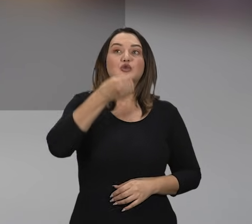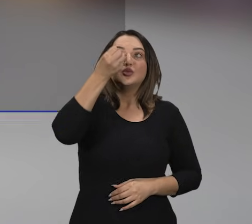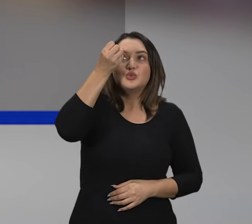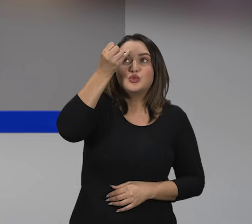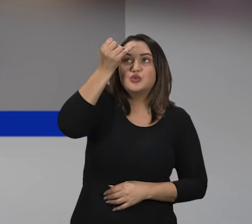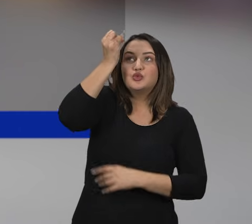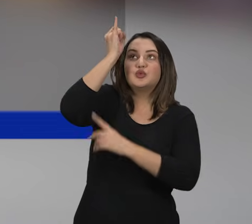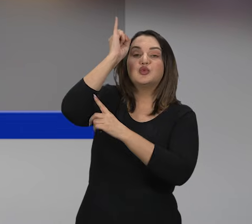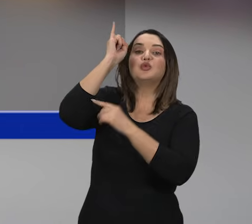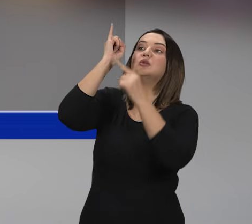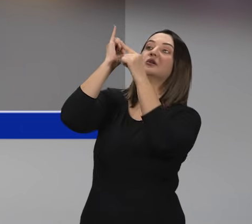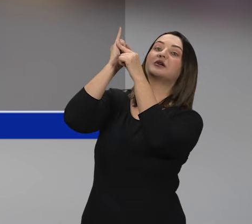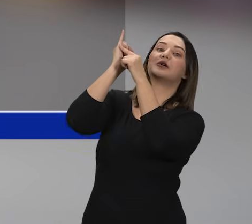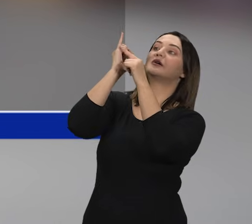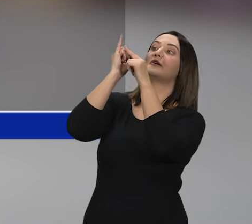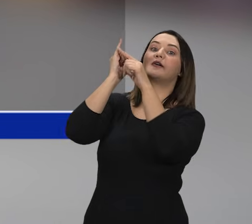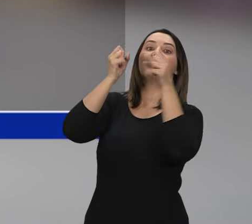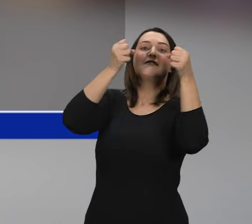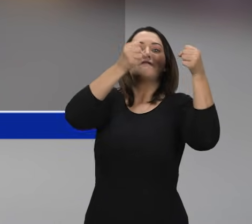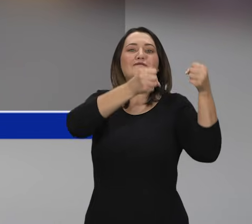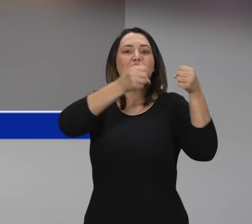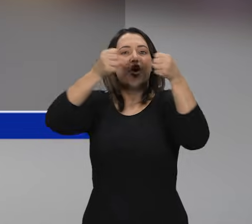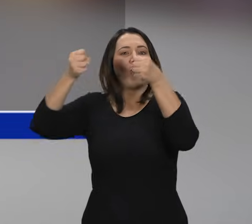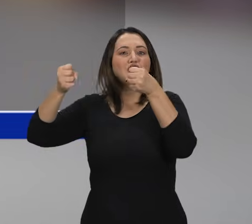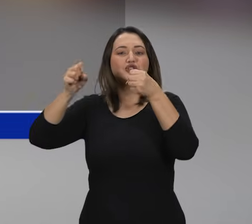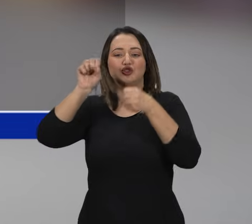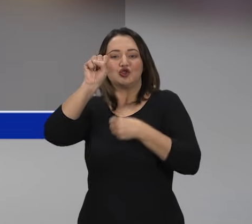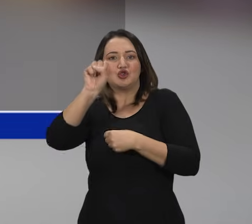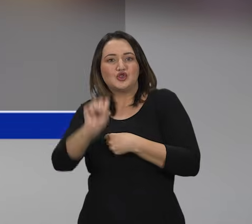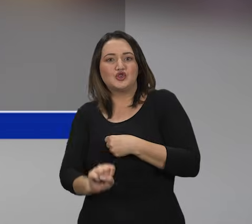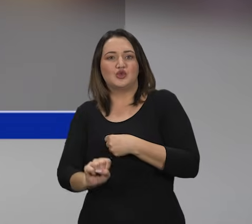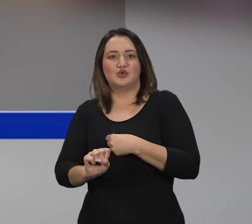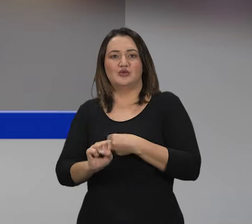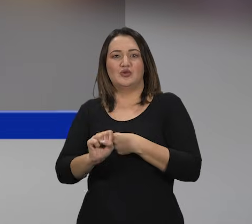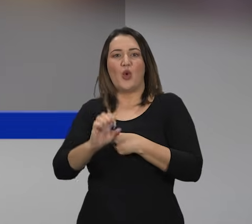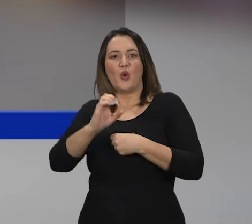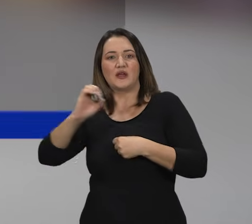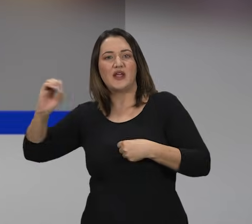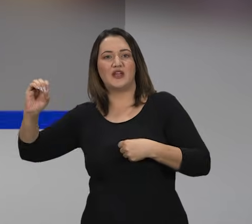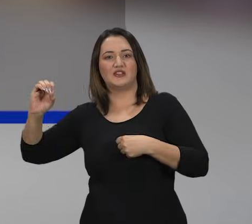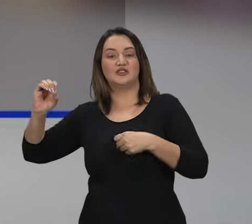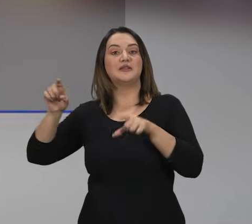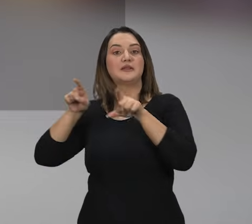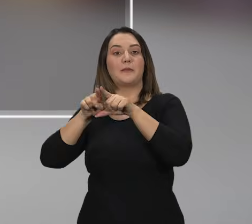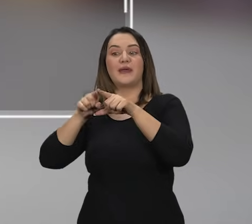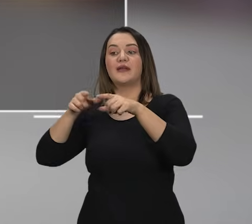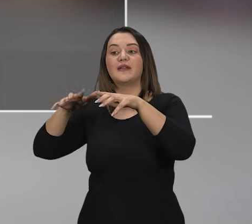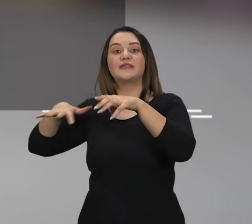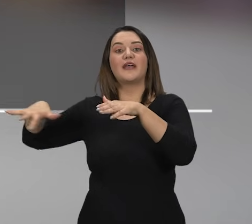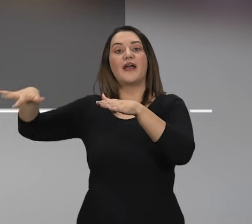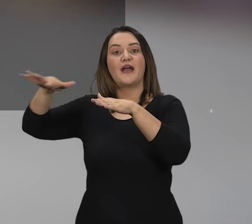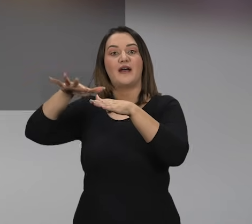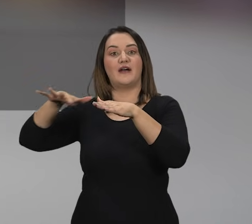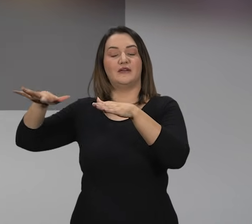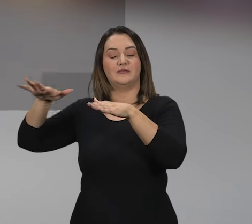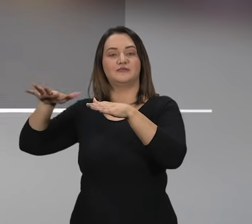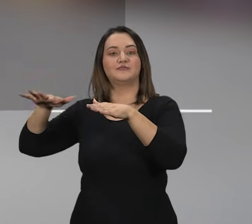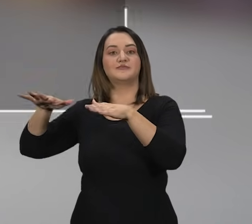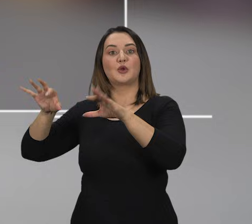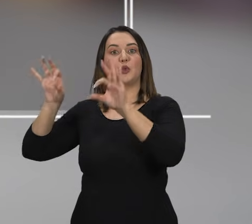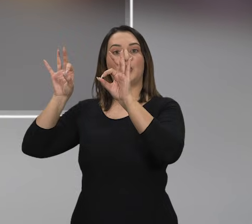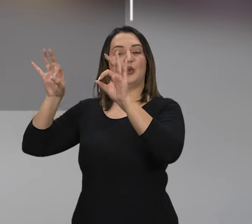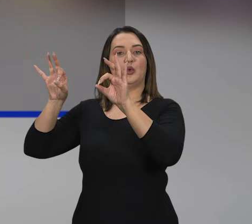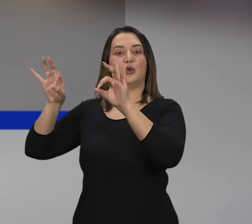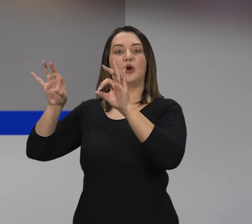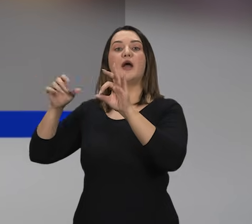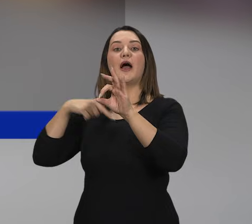dos chifres saiu um chifre pequeno e se tornou muito forte para o sul, para o oriente e para a terra gloriosa.